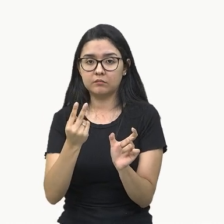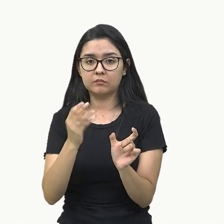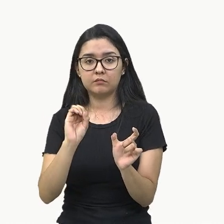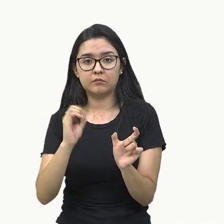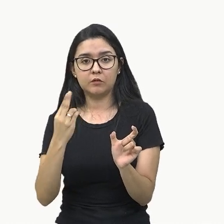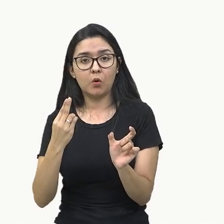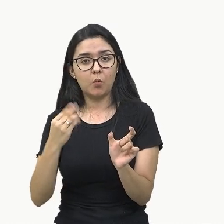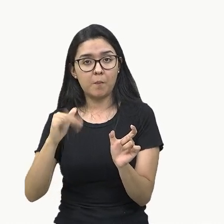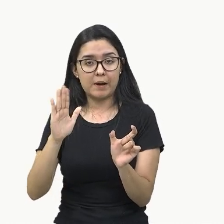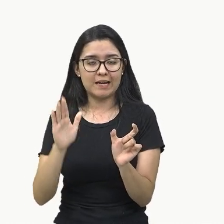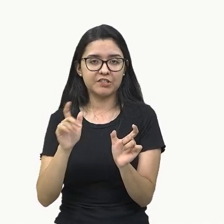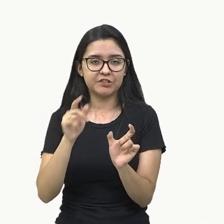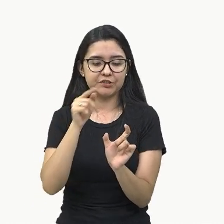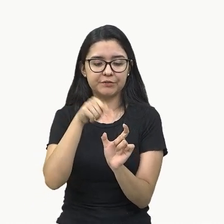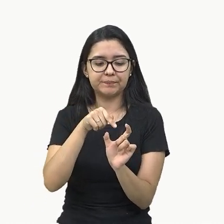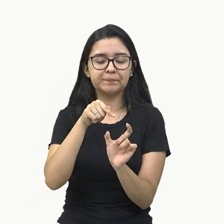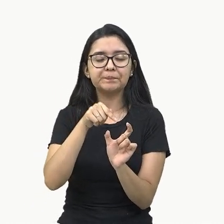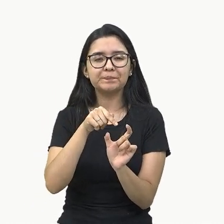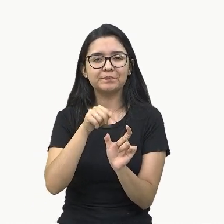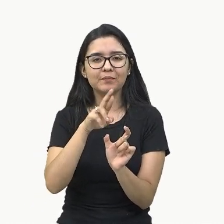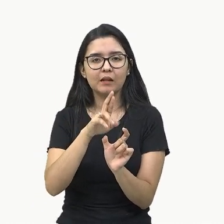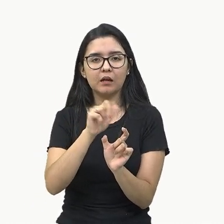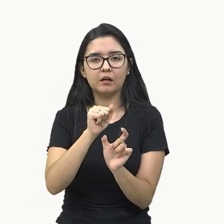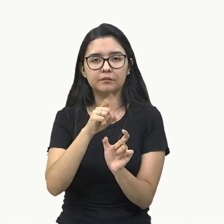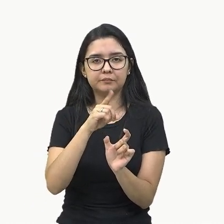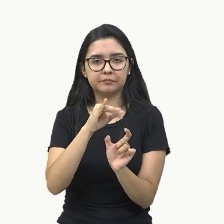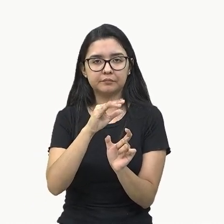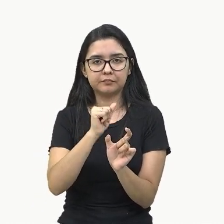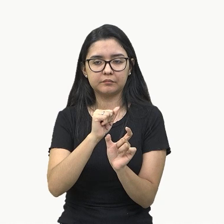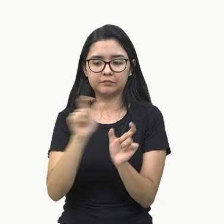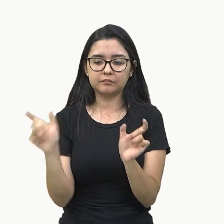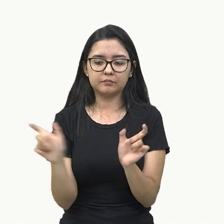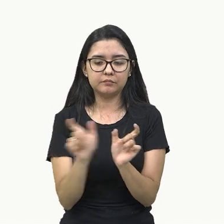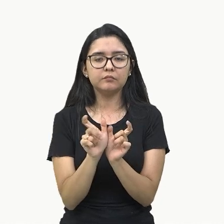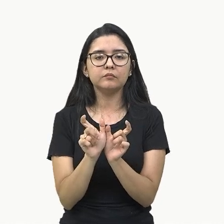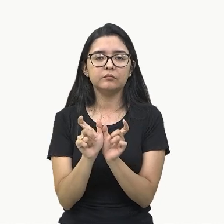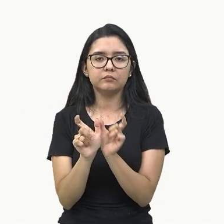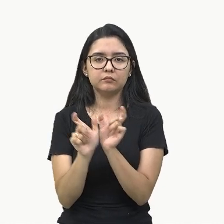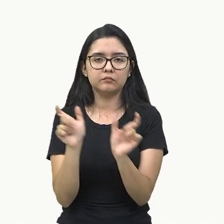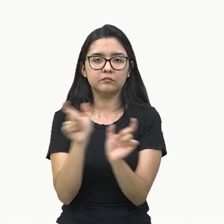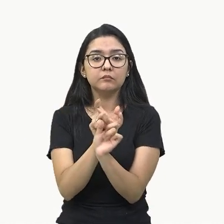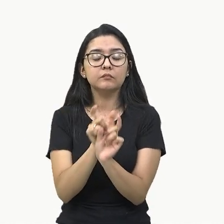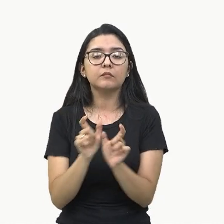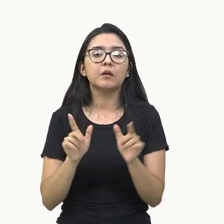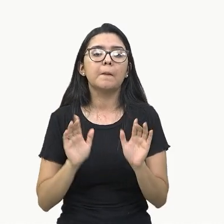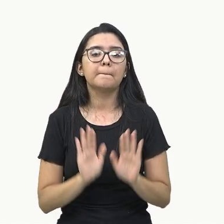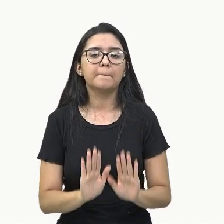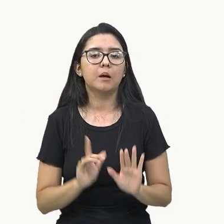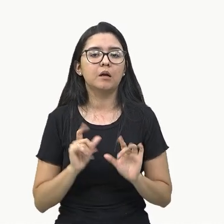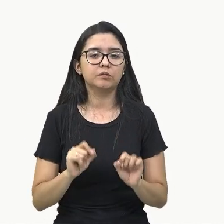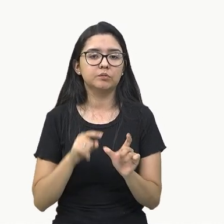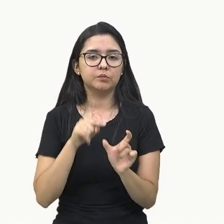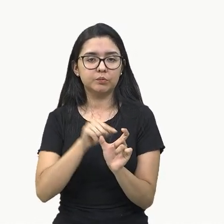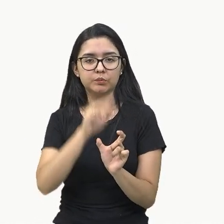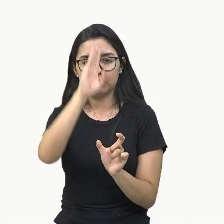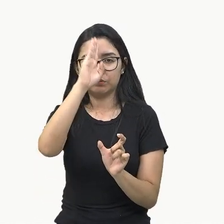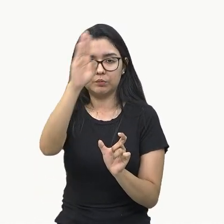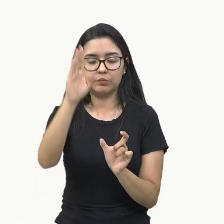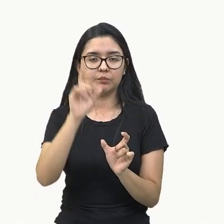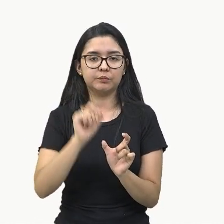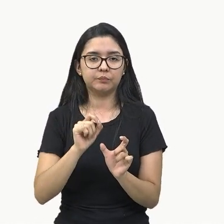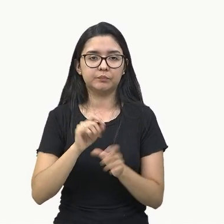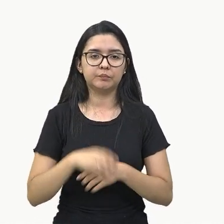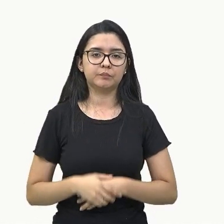mais radicais. Novamente eu vou ter união de radicais, mas esses meus radicais da